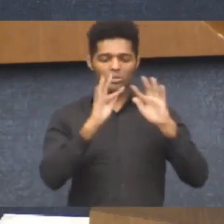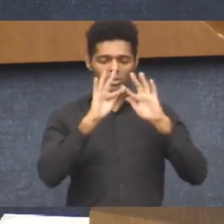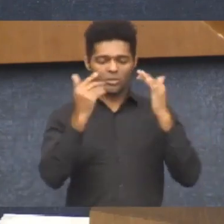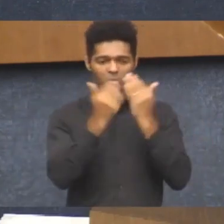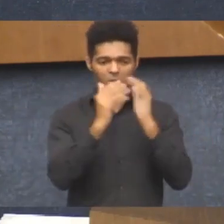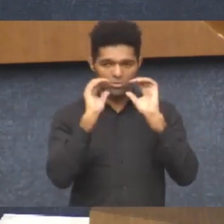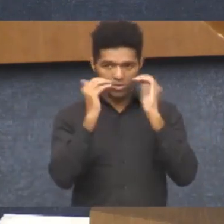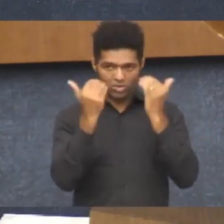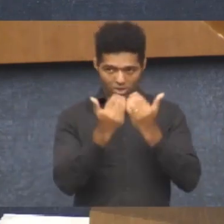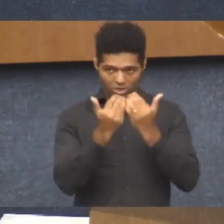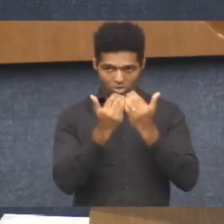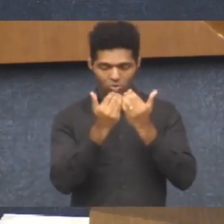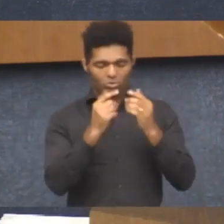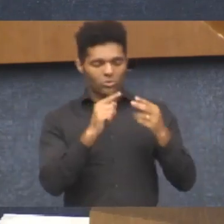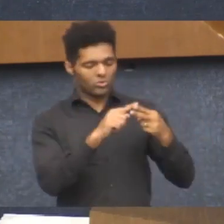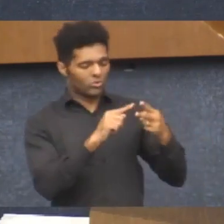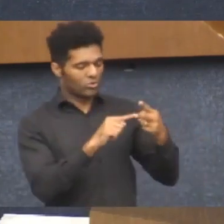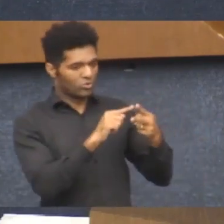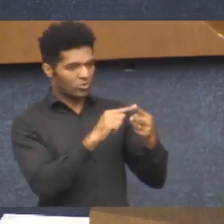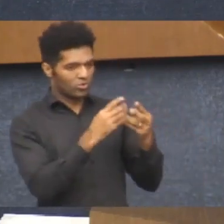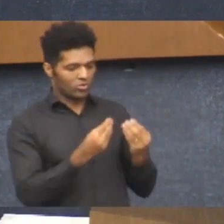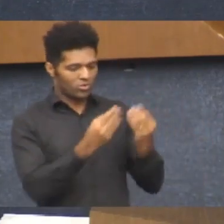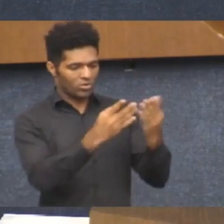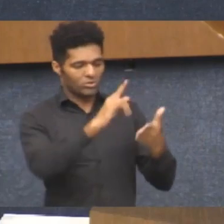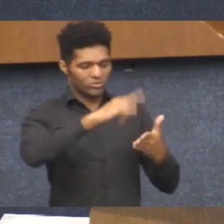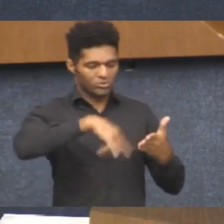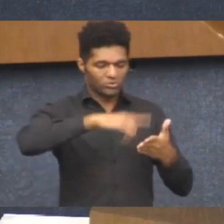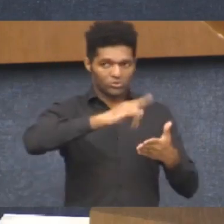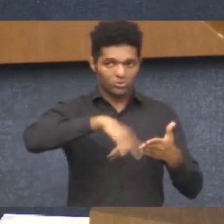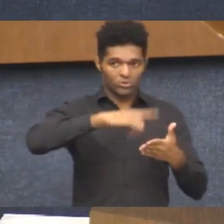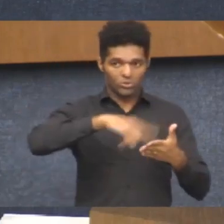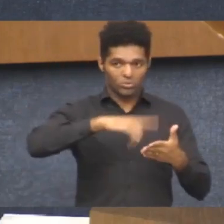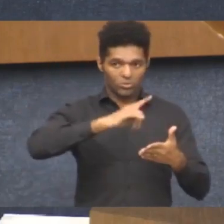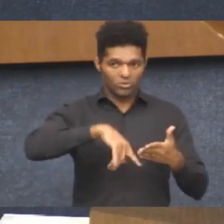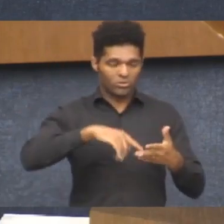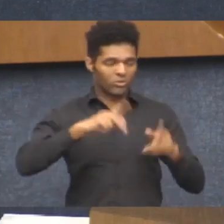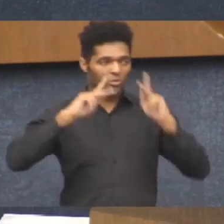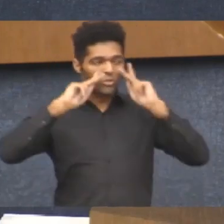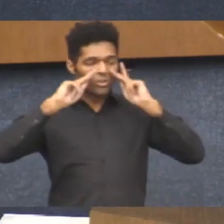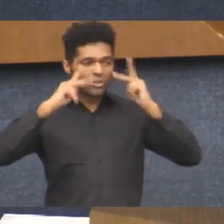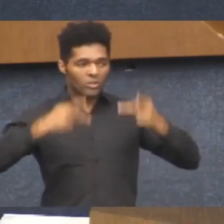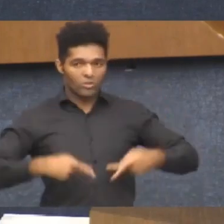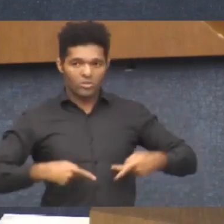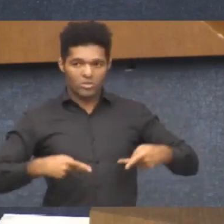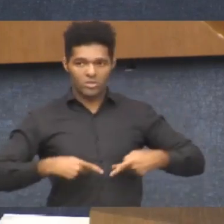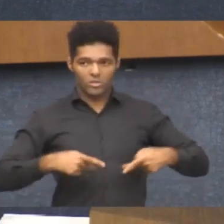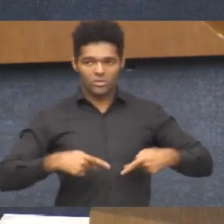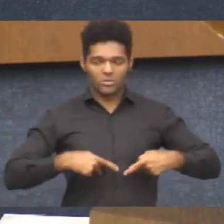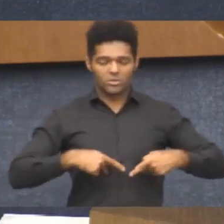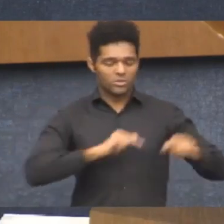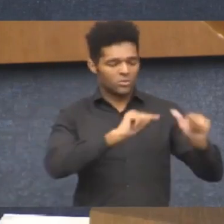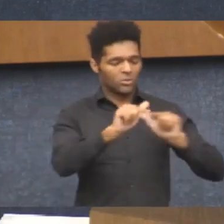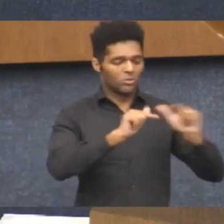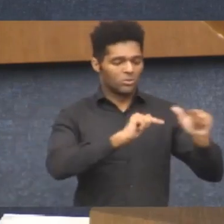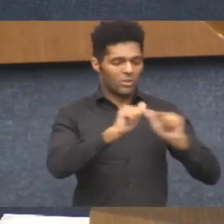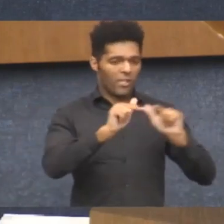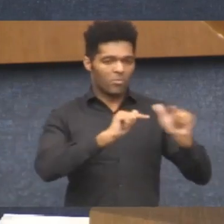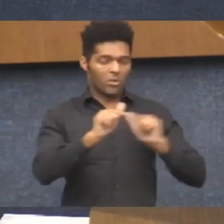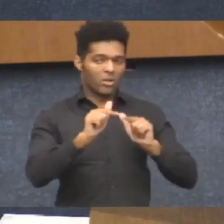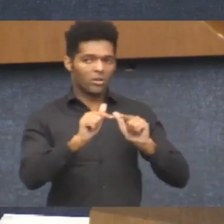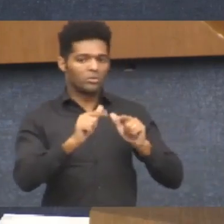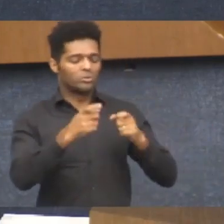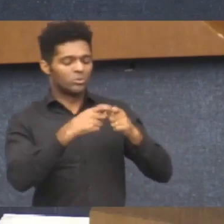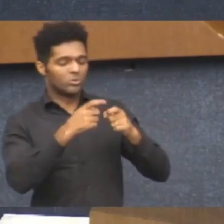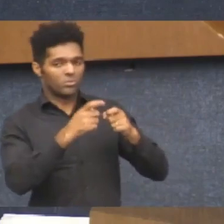Fabiano Gonçalves Guimarães, farão a entrega de certificados em um ato de reconhecimento de relevância pública do trabalho dos médicos